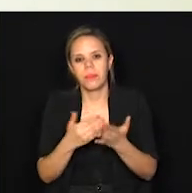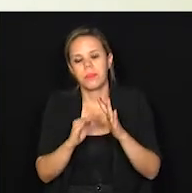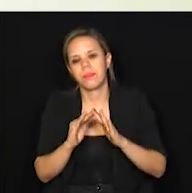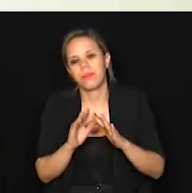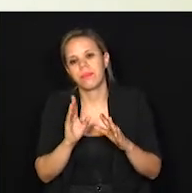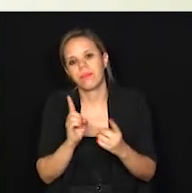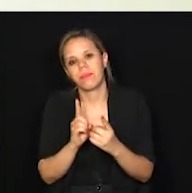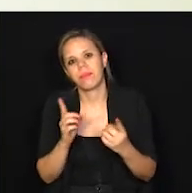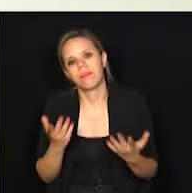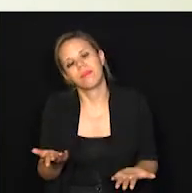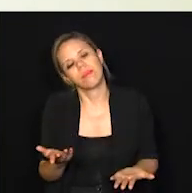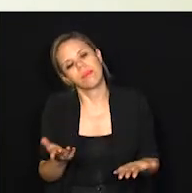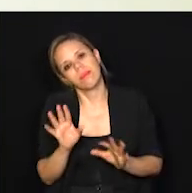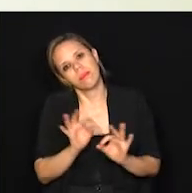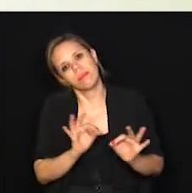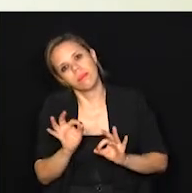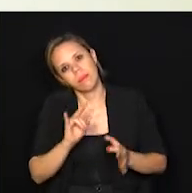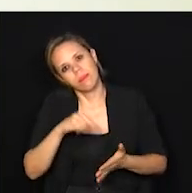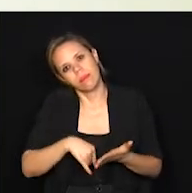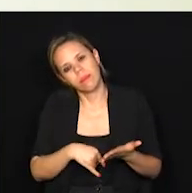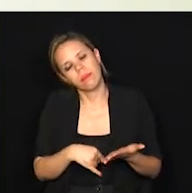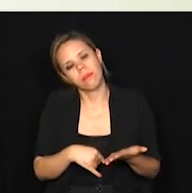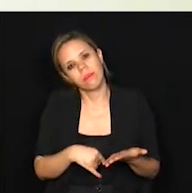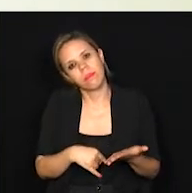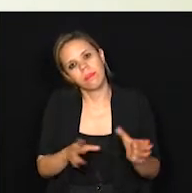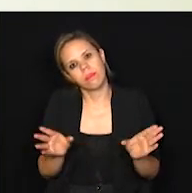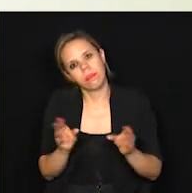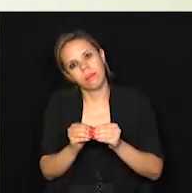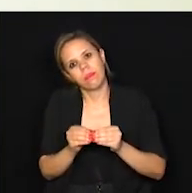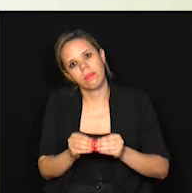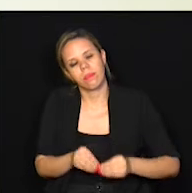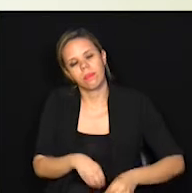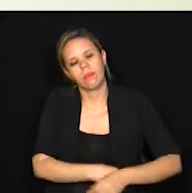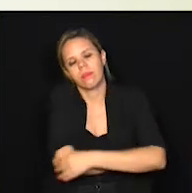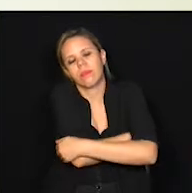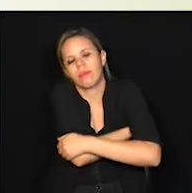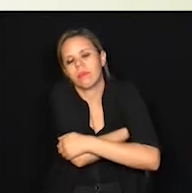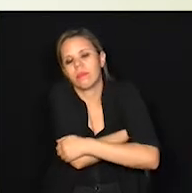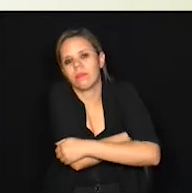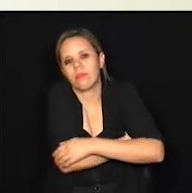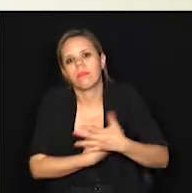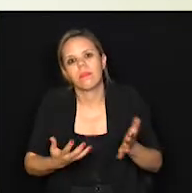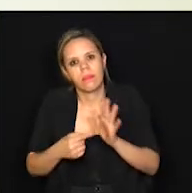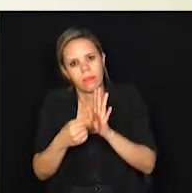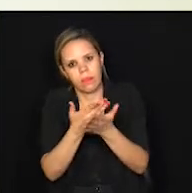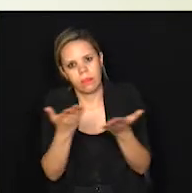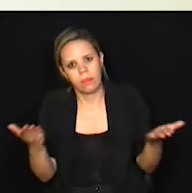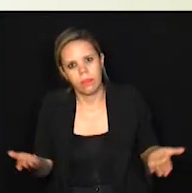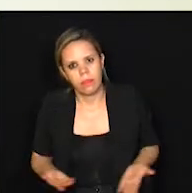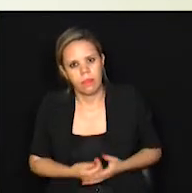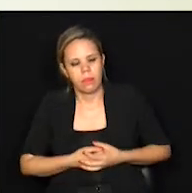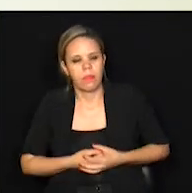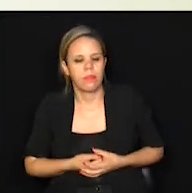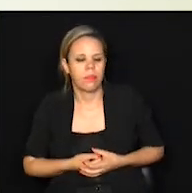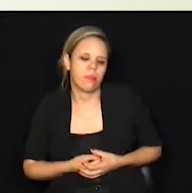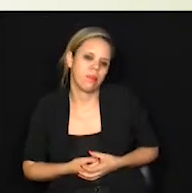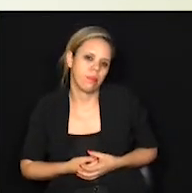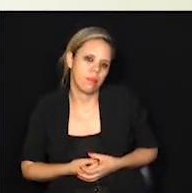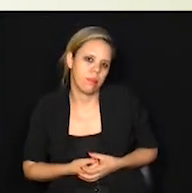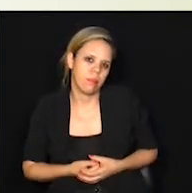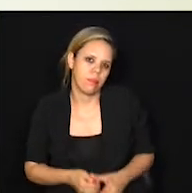Então, o que nós estamos buscando é conciliar essa necessidade deles com um serviço fiscalizado que a gente